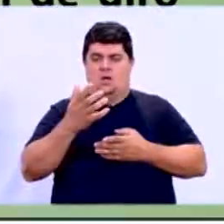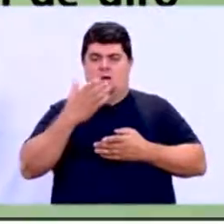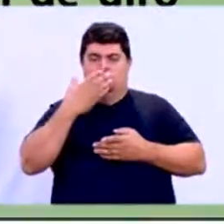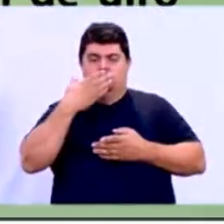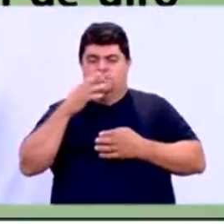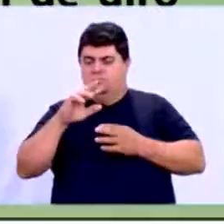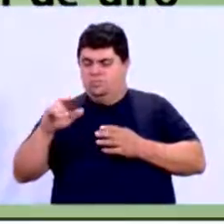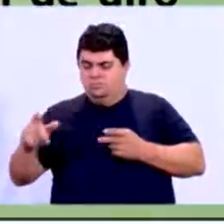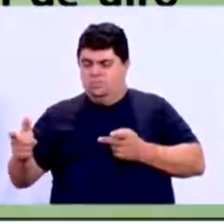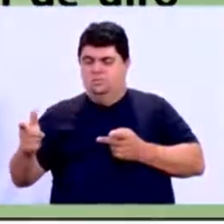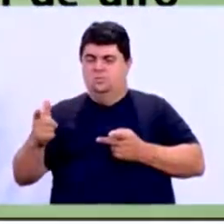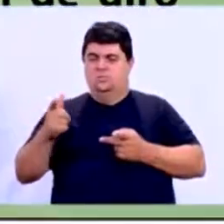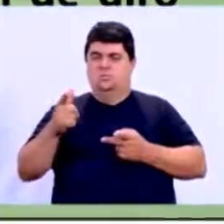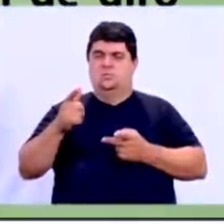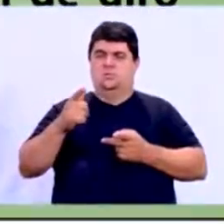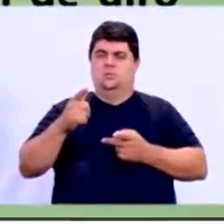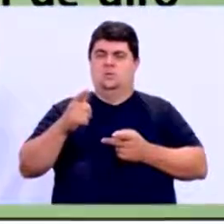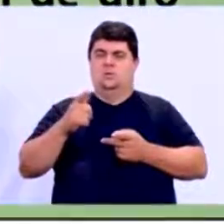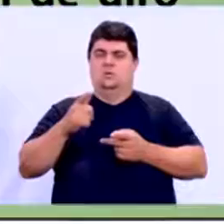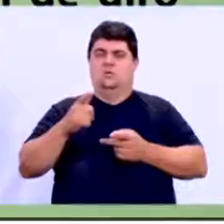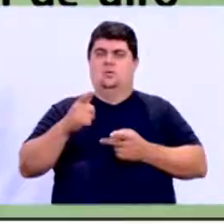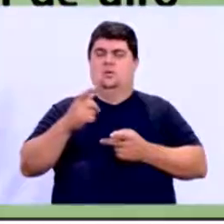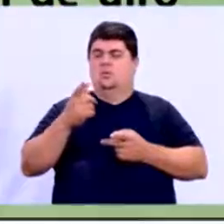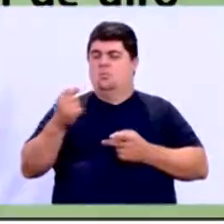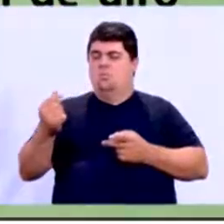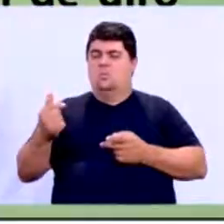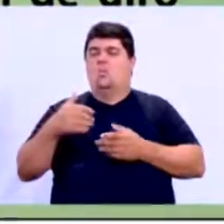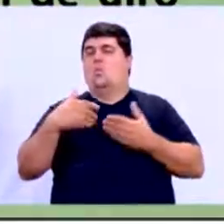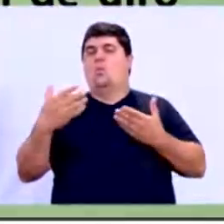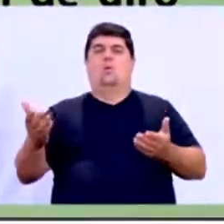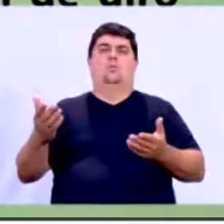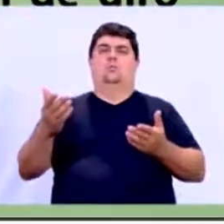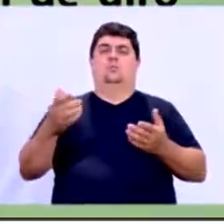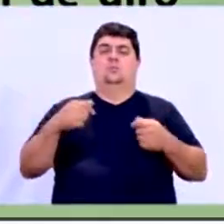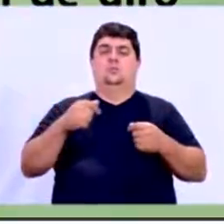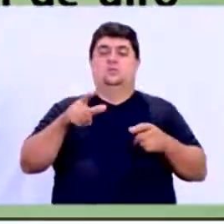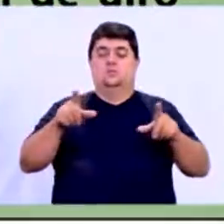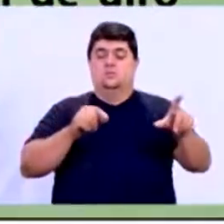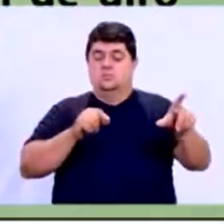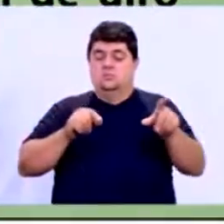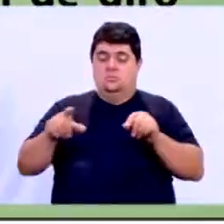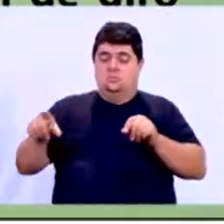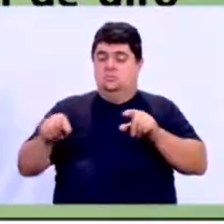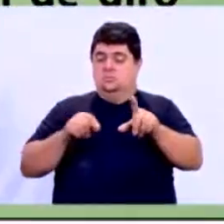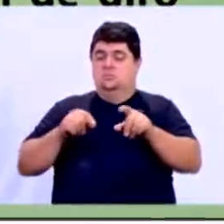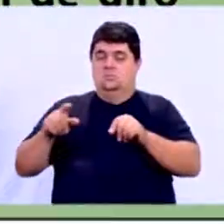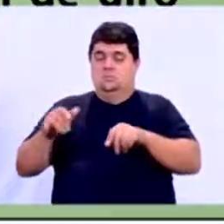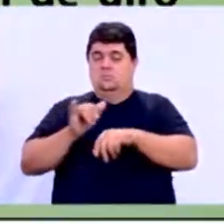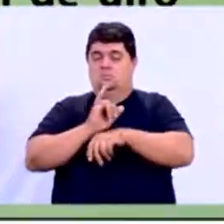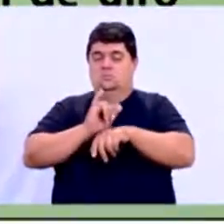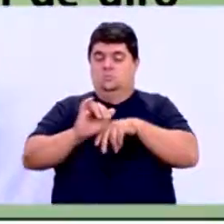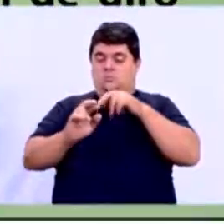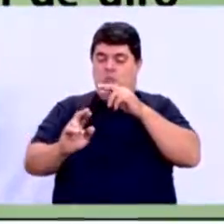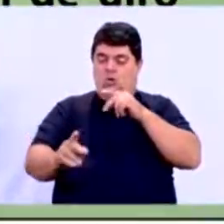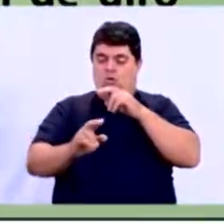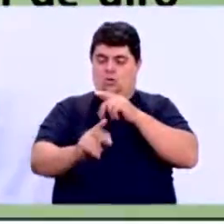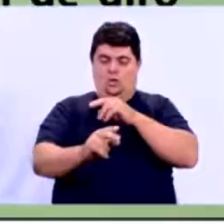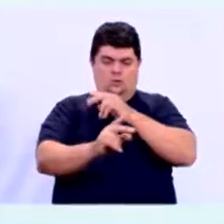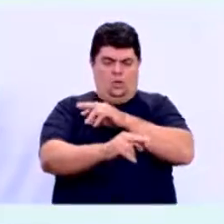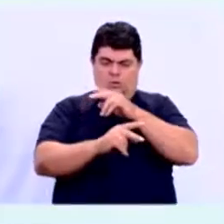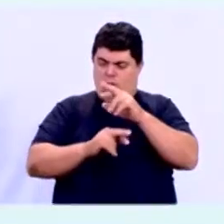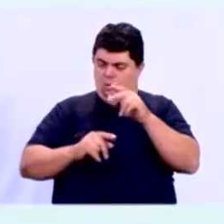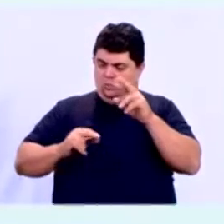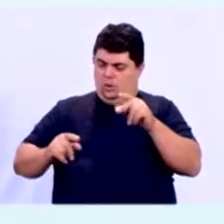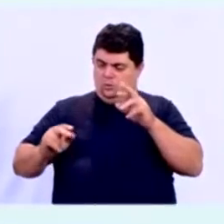a distribuição ou o preço. Então, aqui podem ser adotadas algumas estratégias, né? Por exemplo, o